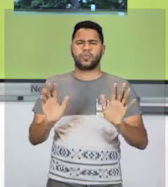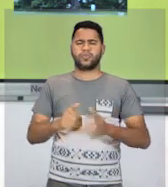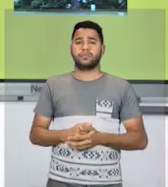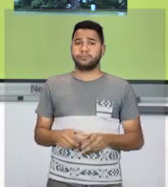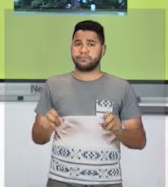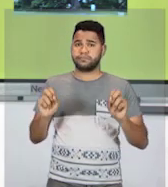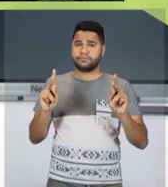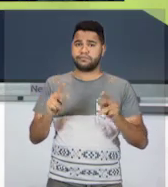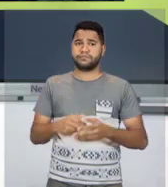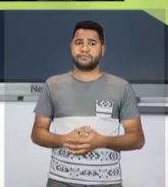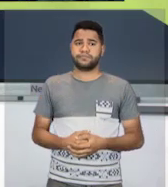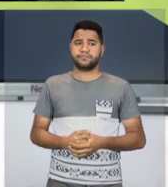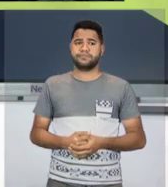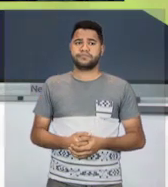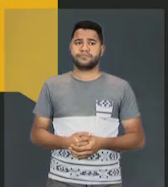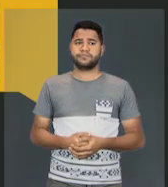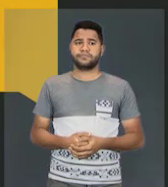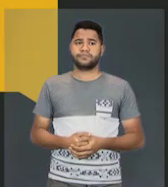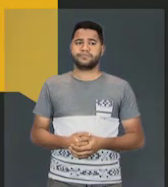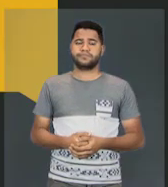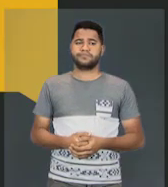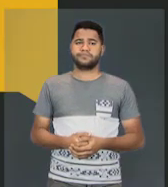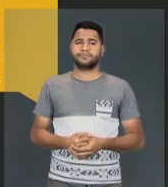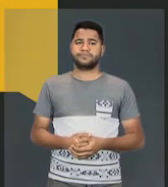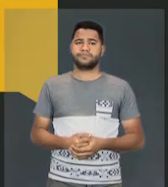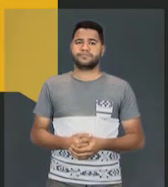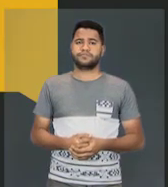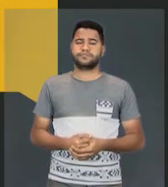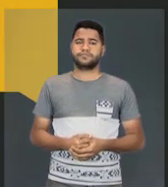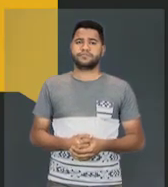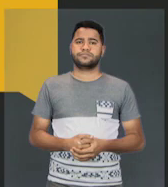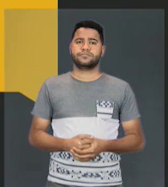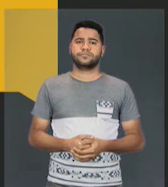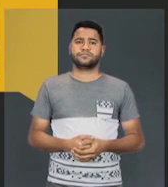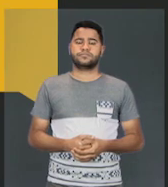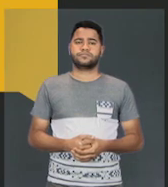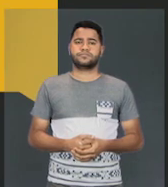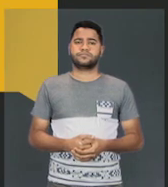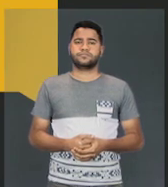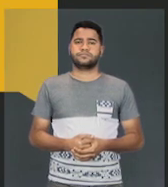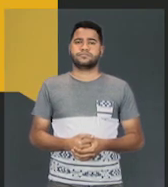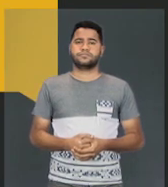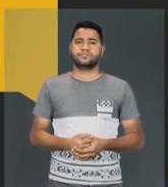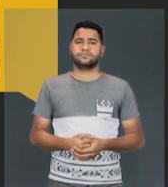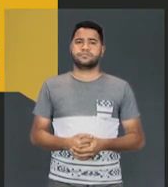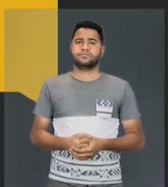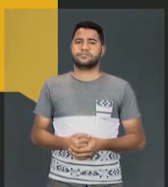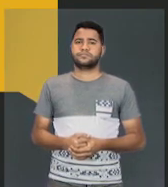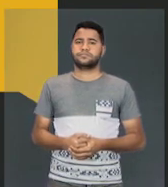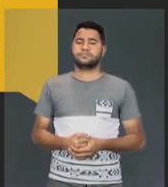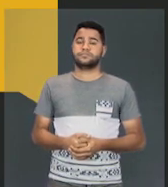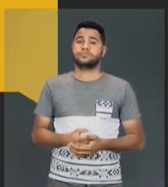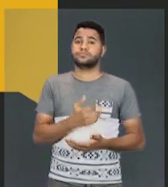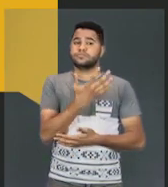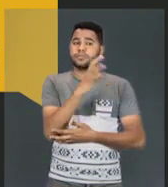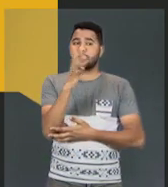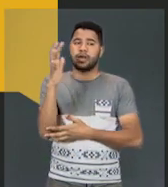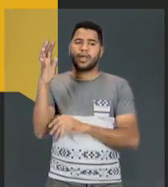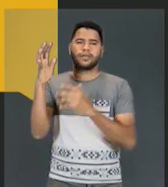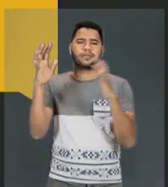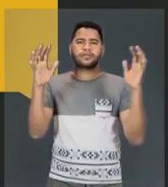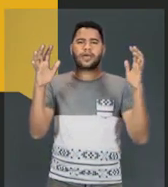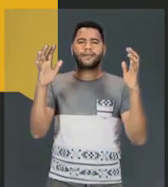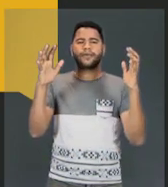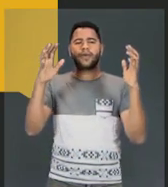ok e rezar good for beginners helps to Filter the air I Breath as árvores que